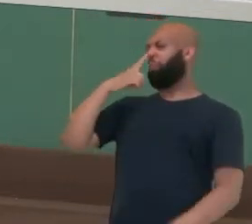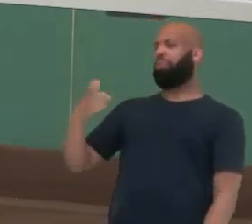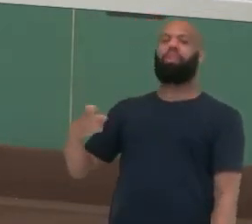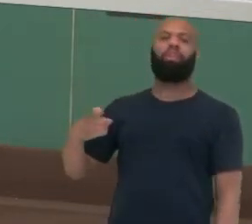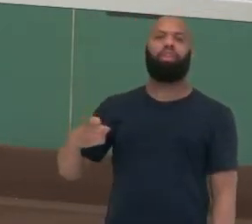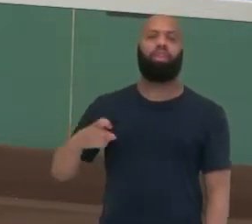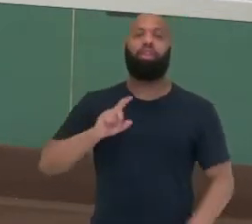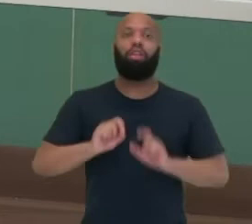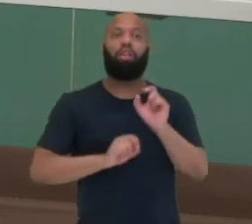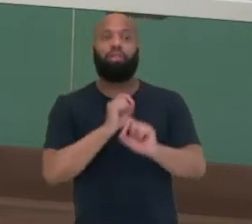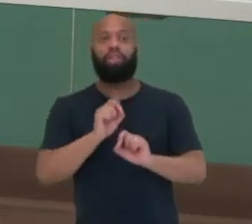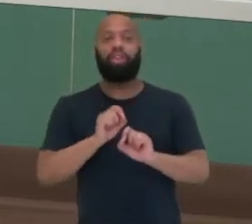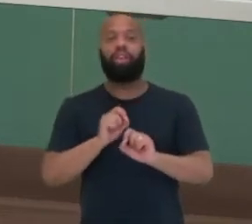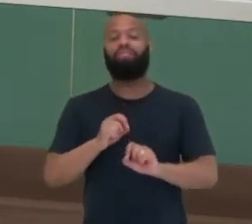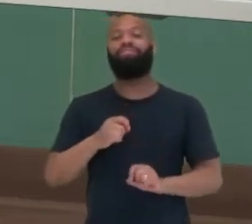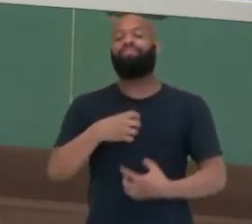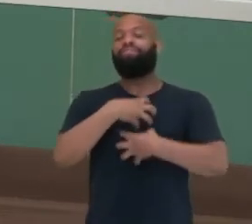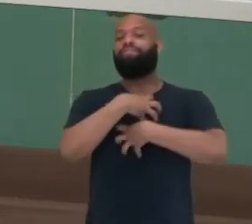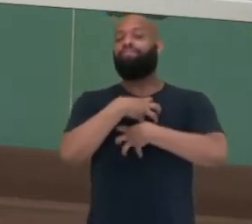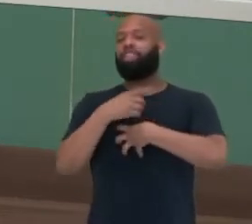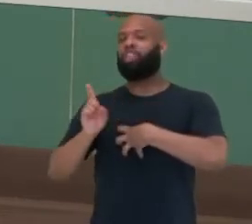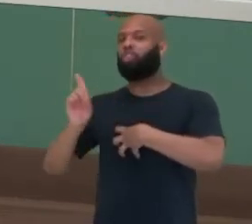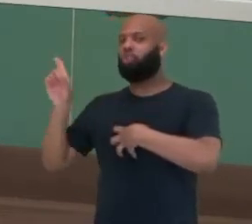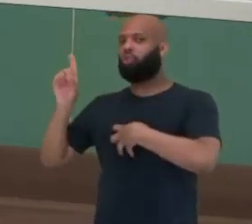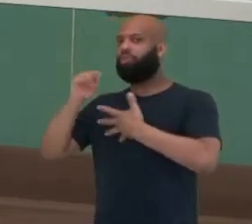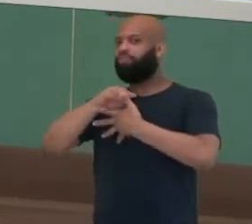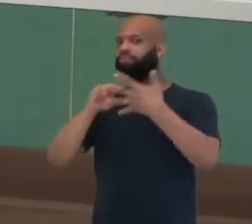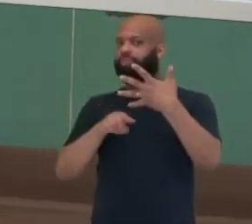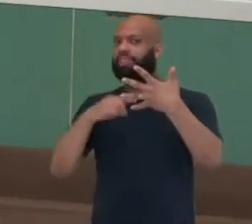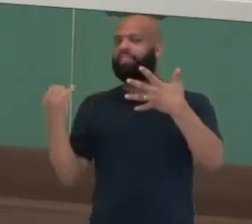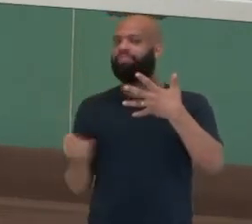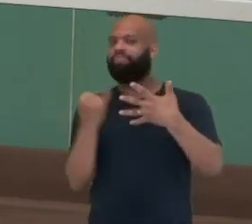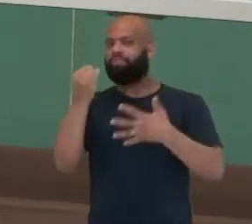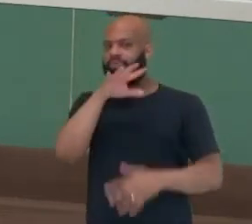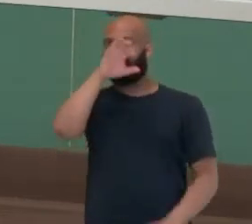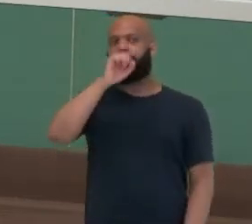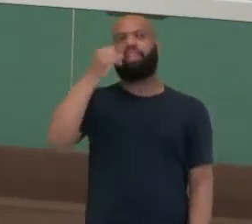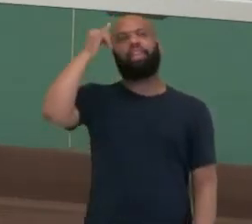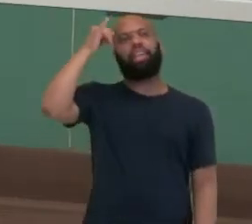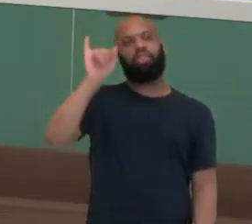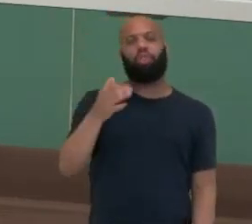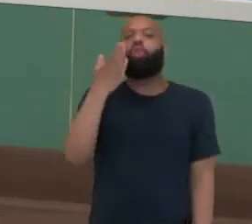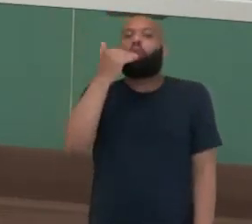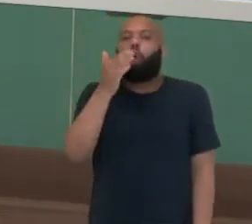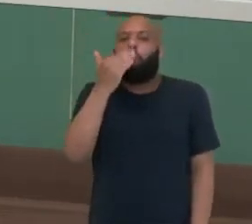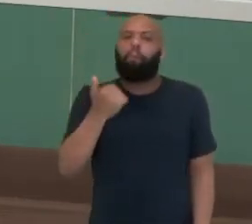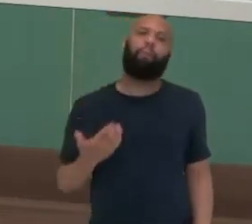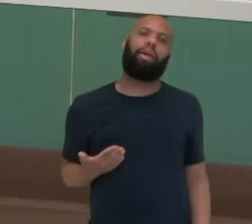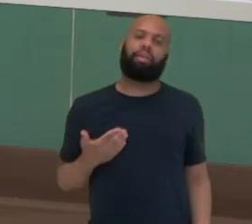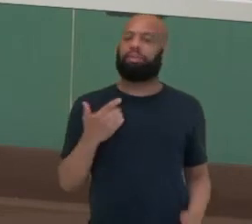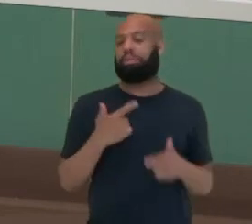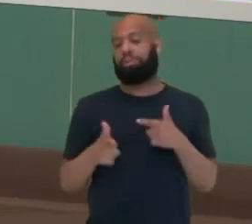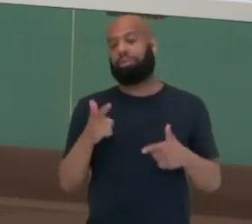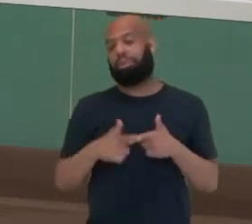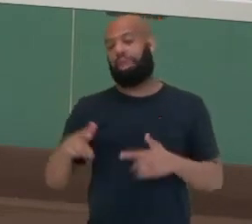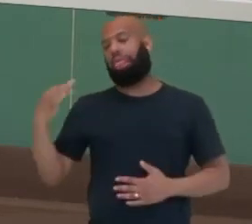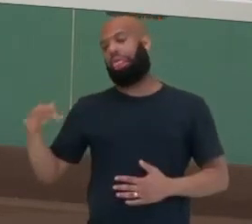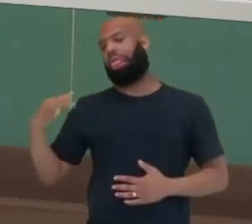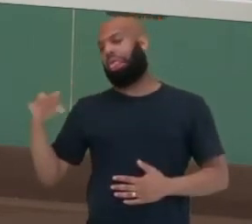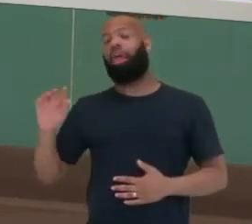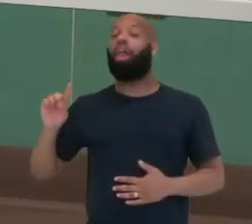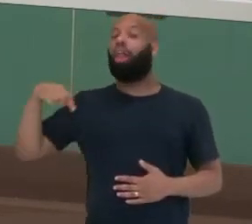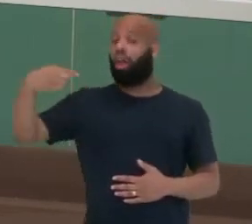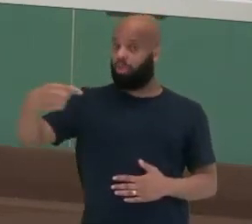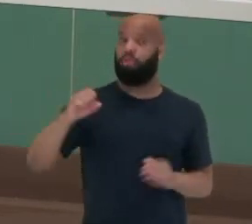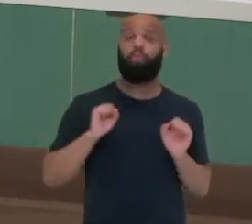um sentido muito importante para evitar que ela consumisse, sua família consumisse, um